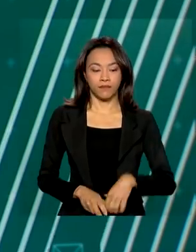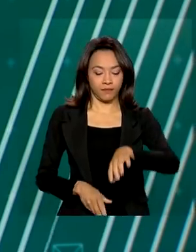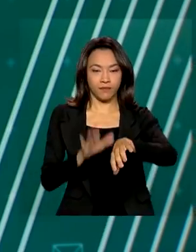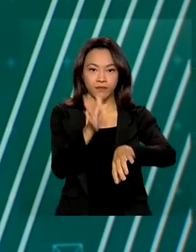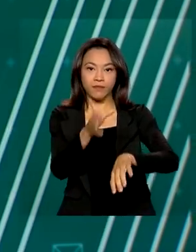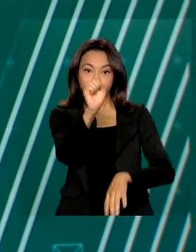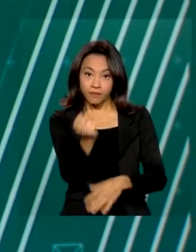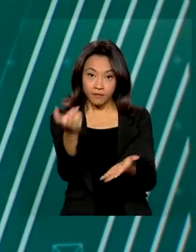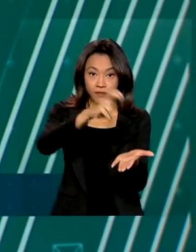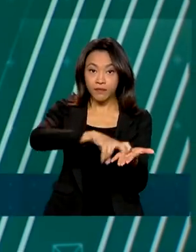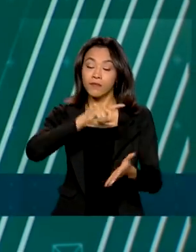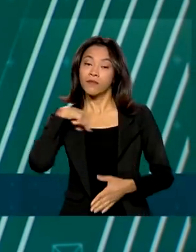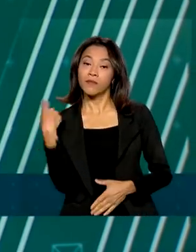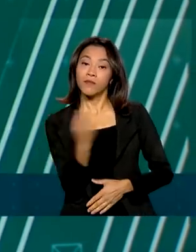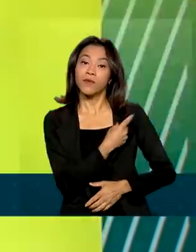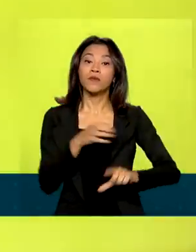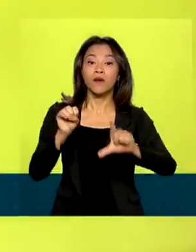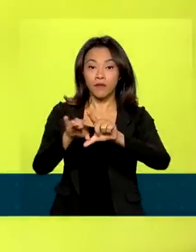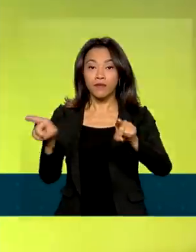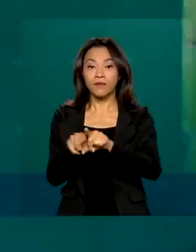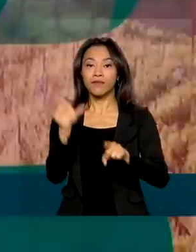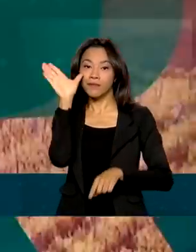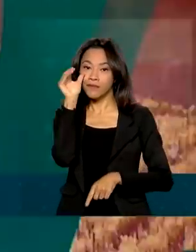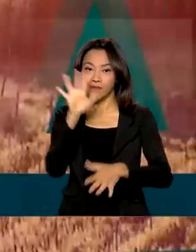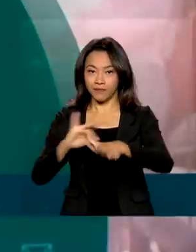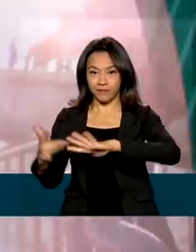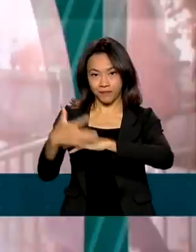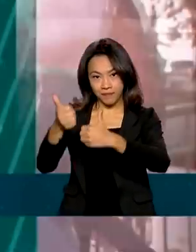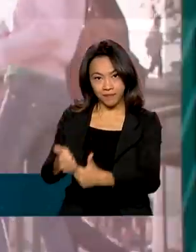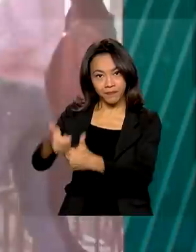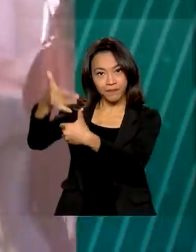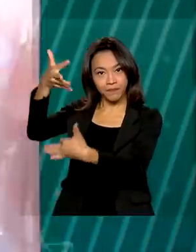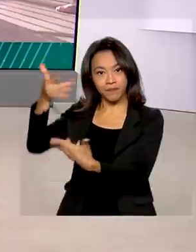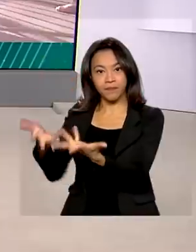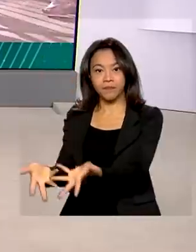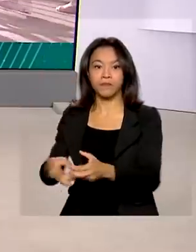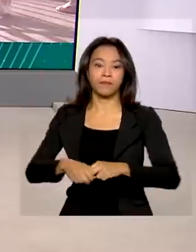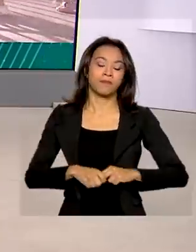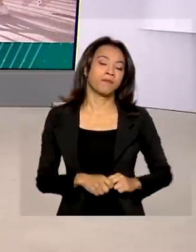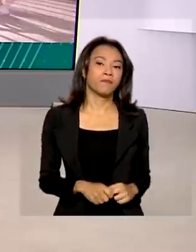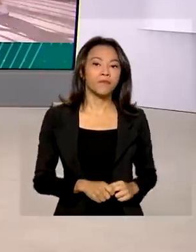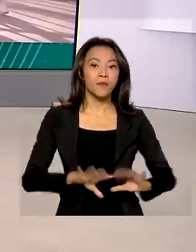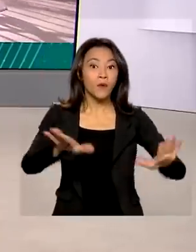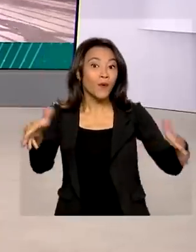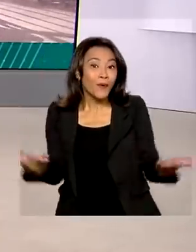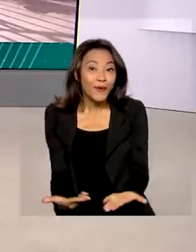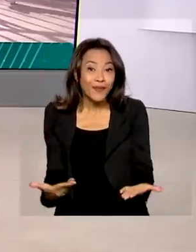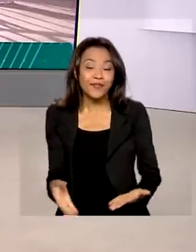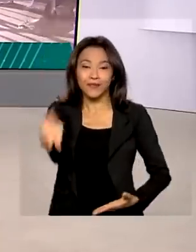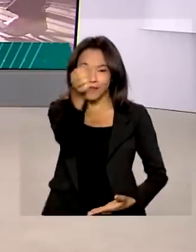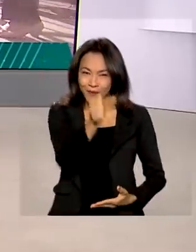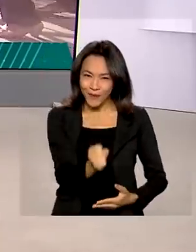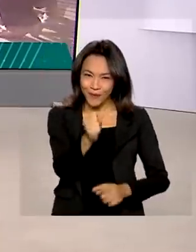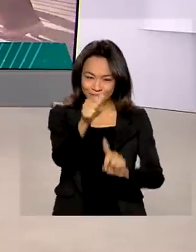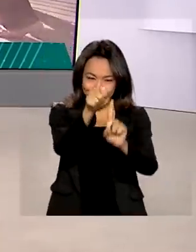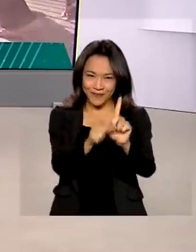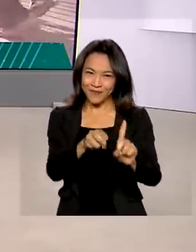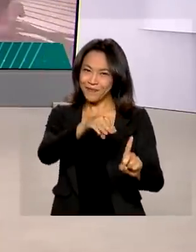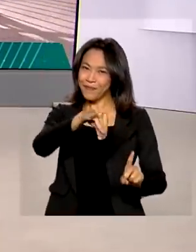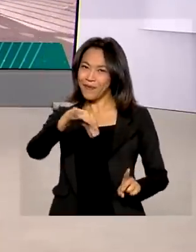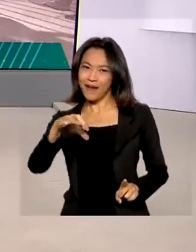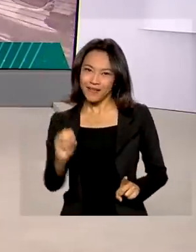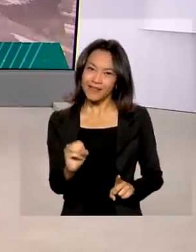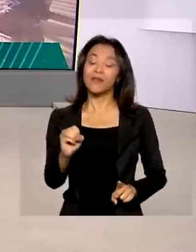Oito horas da manhã, estamos ao vivo também pelas redes sociais. Hoje, 8 de março, o presidente